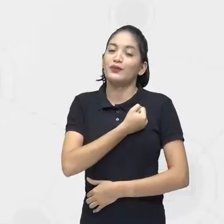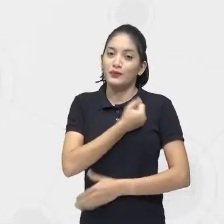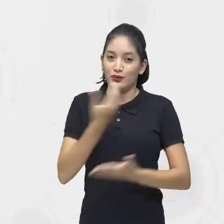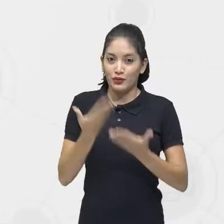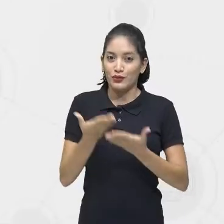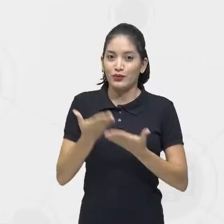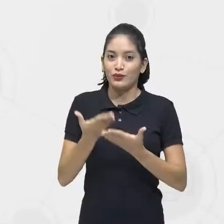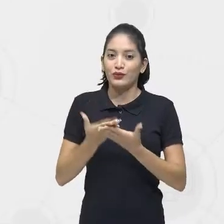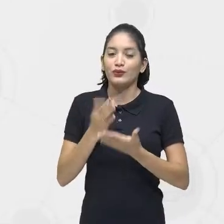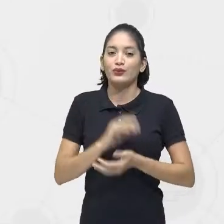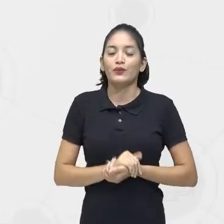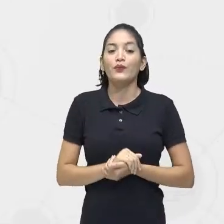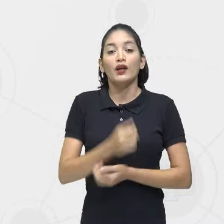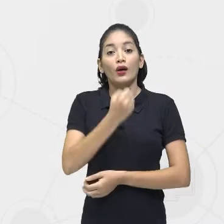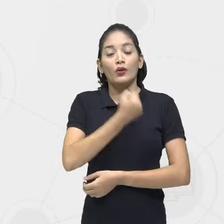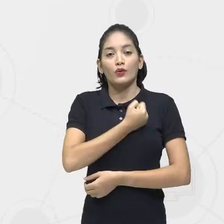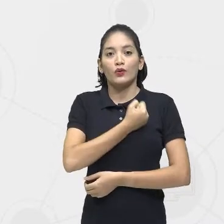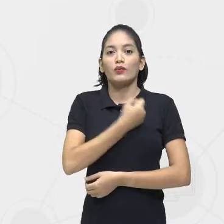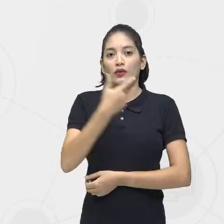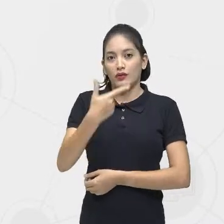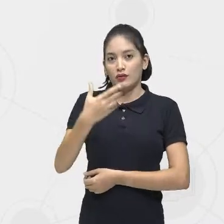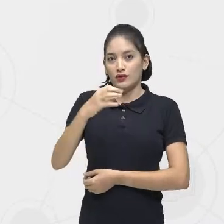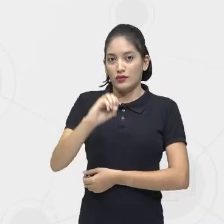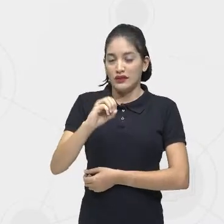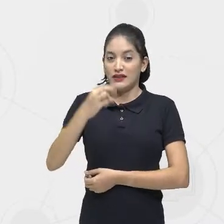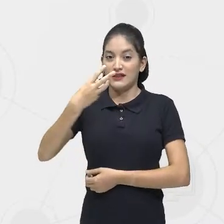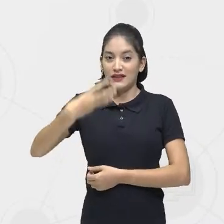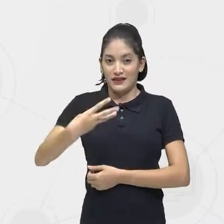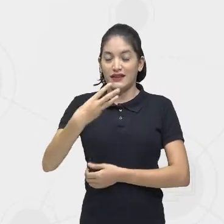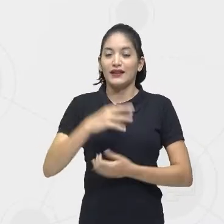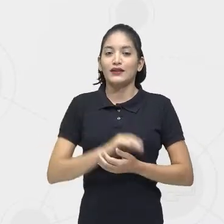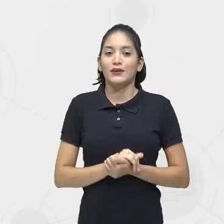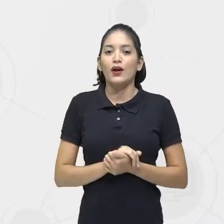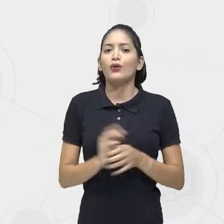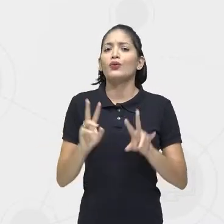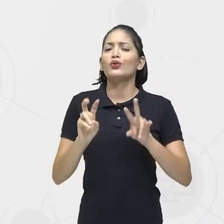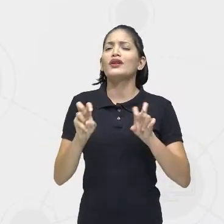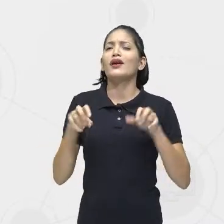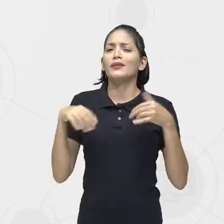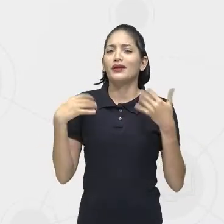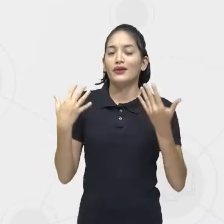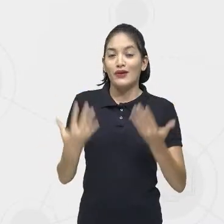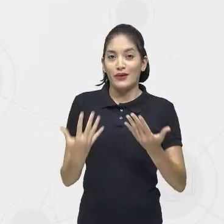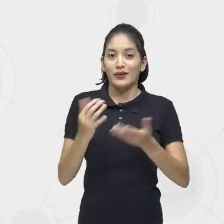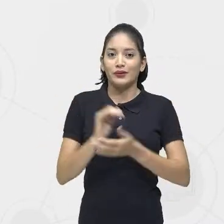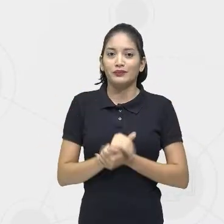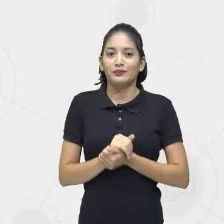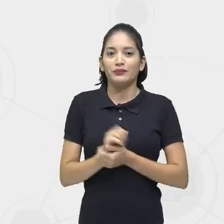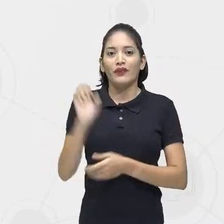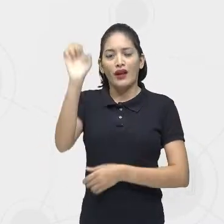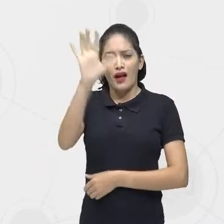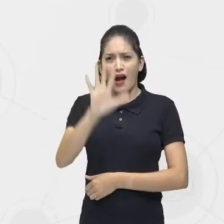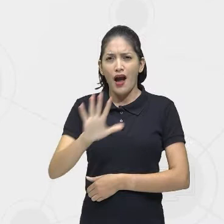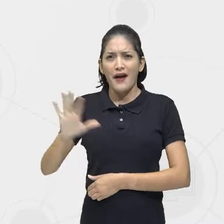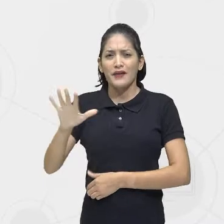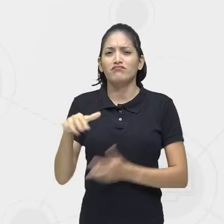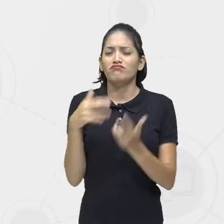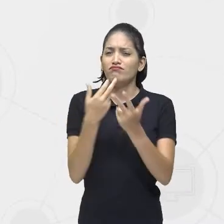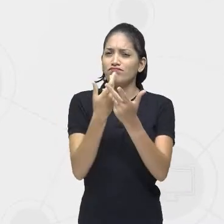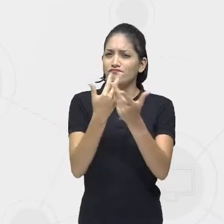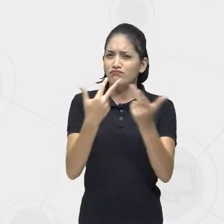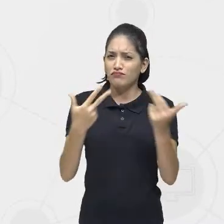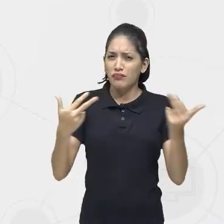Hoje a gente tem aí a aula de número 203 e aí temos o tema dessa aula, né? Europa,